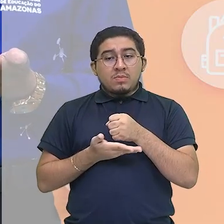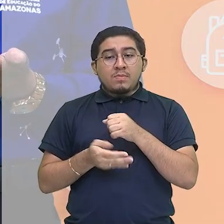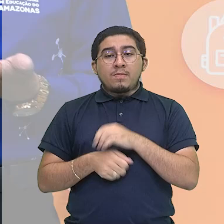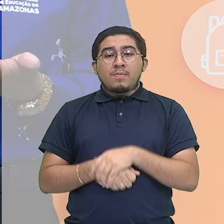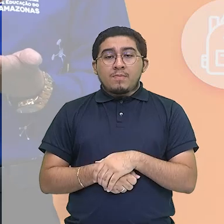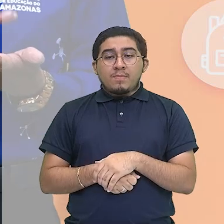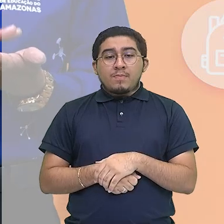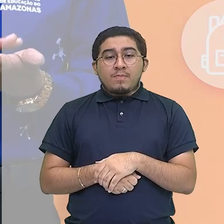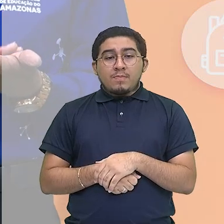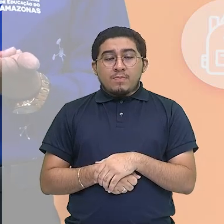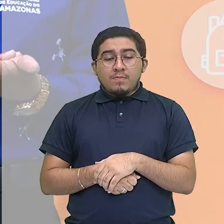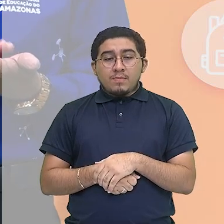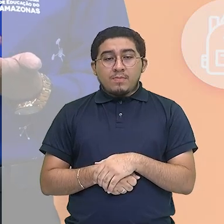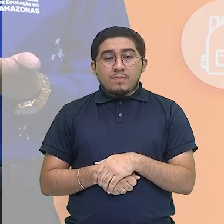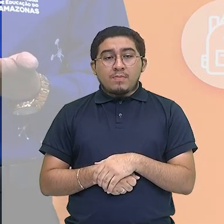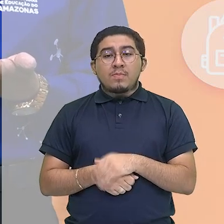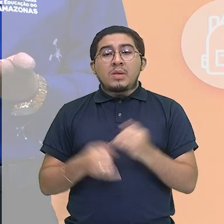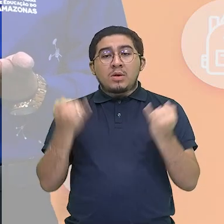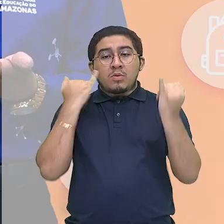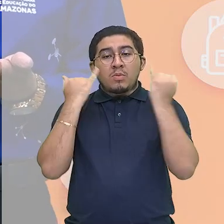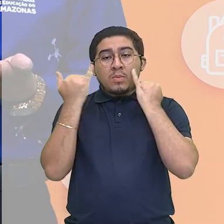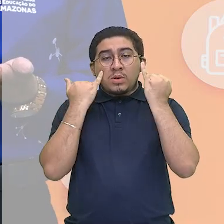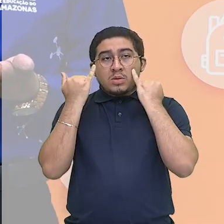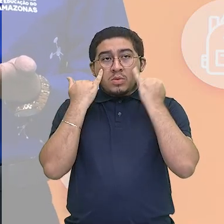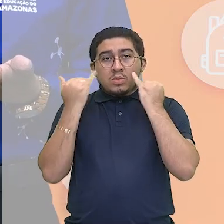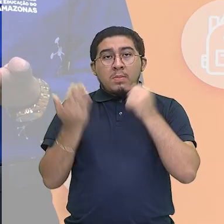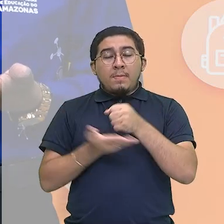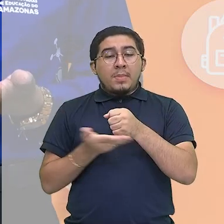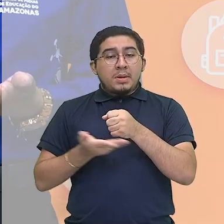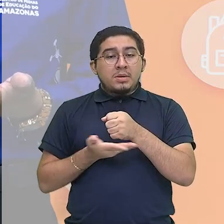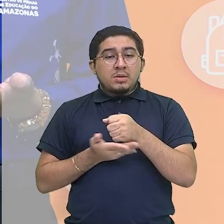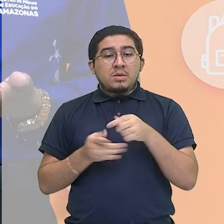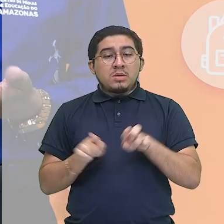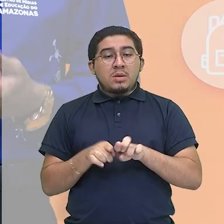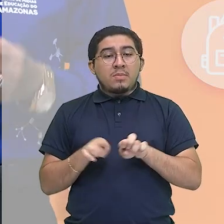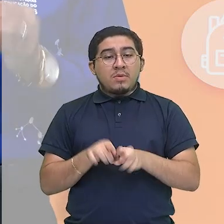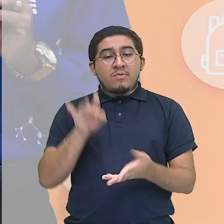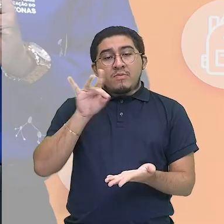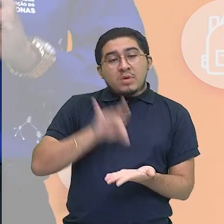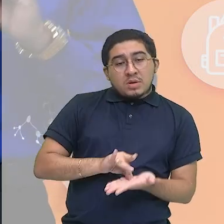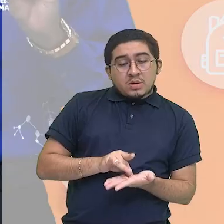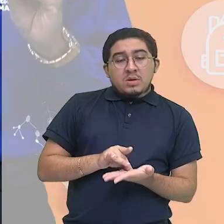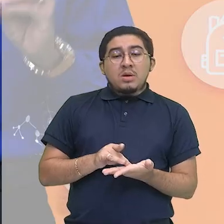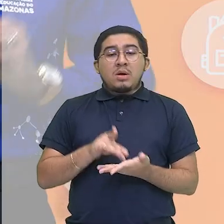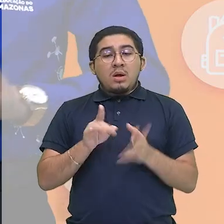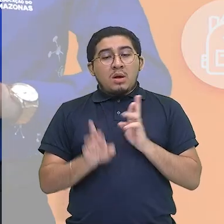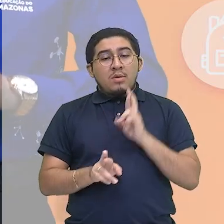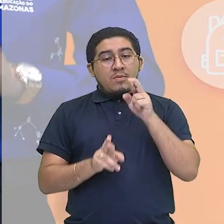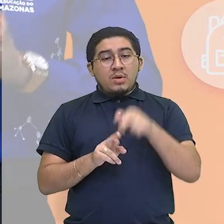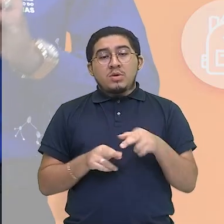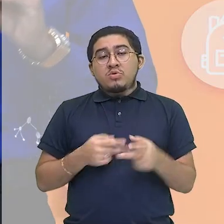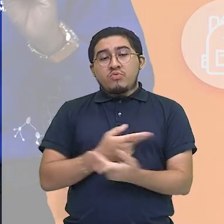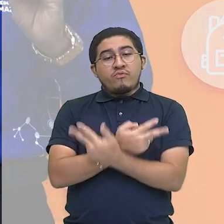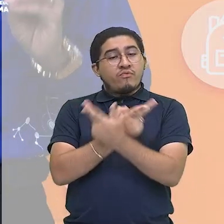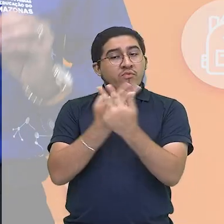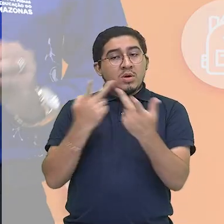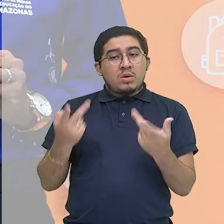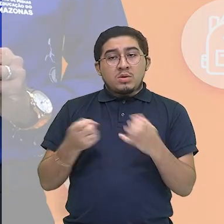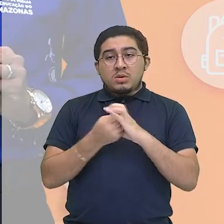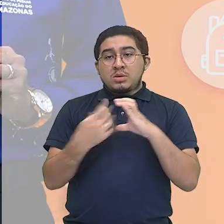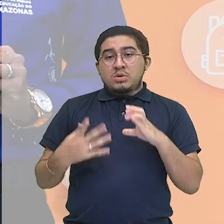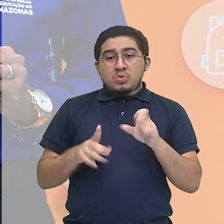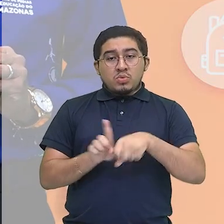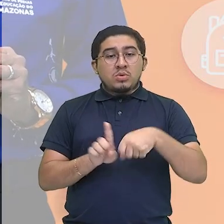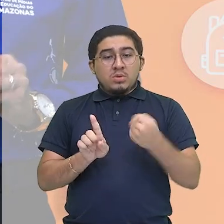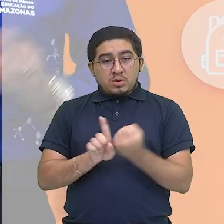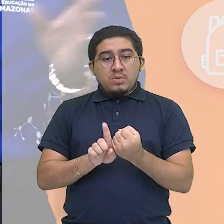grifem esse termo. Informações brutas e factuais sobre diversos